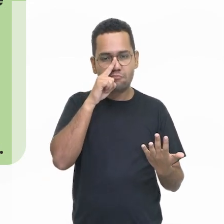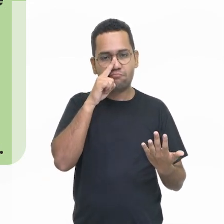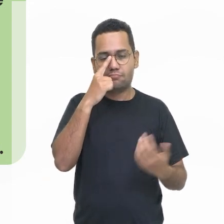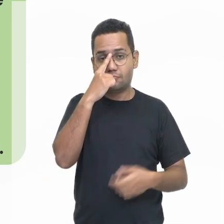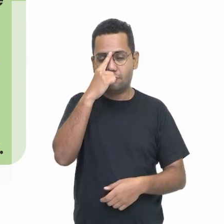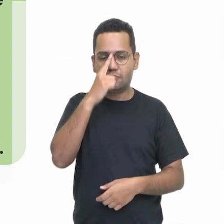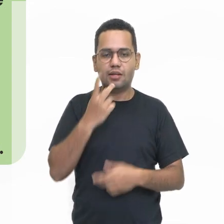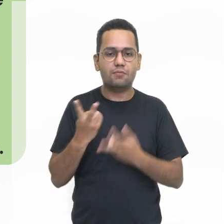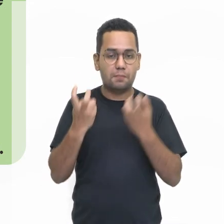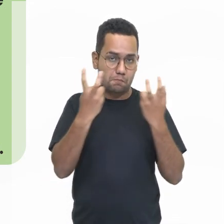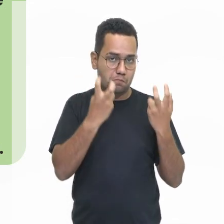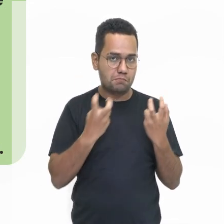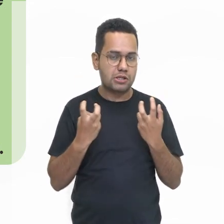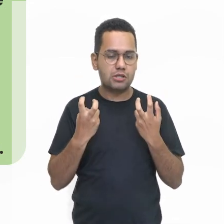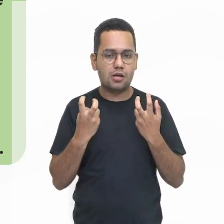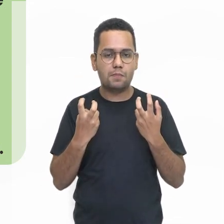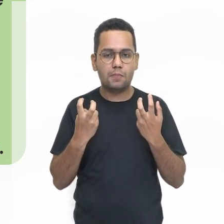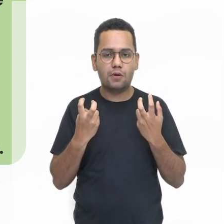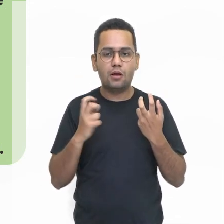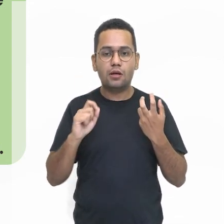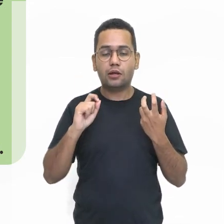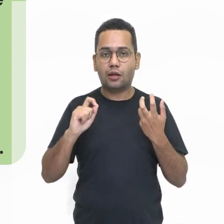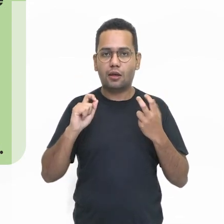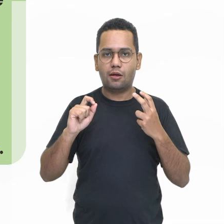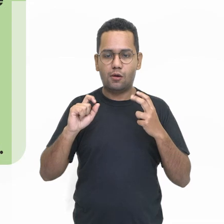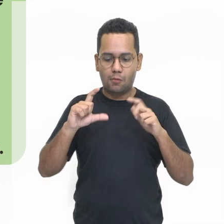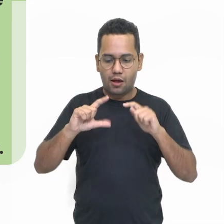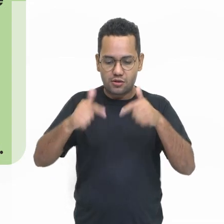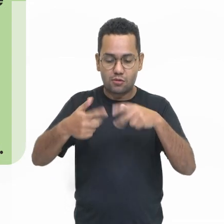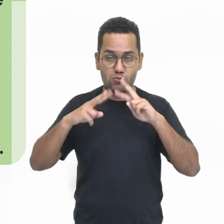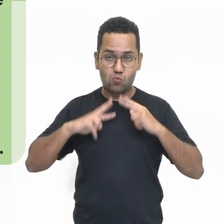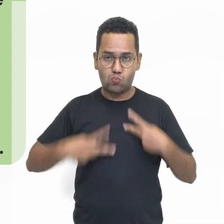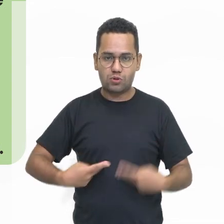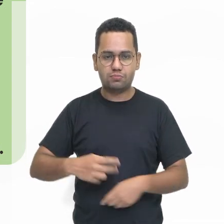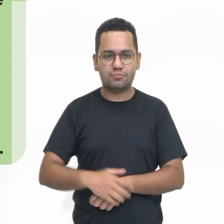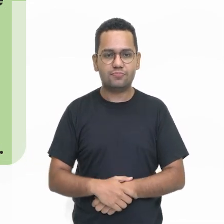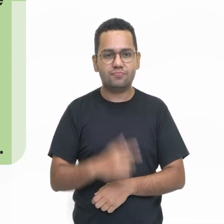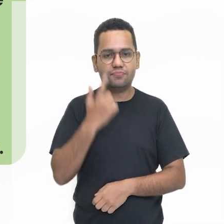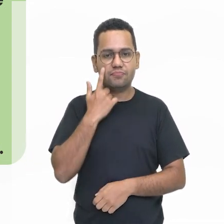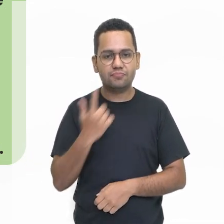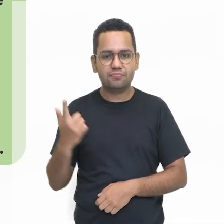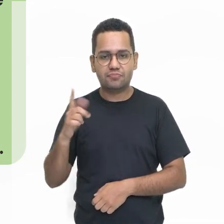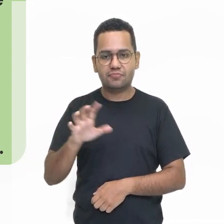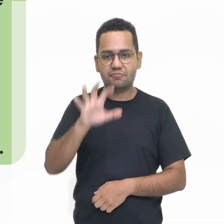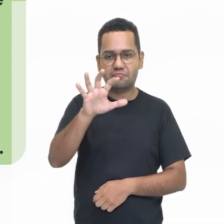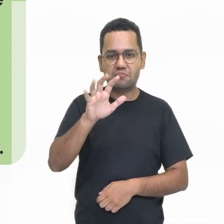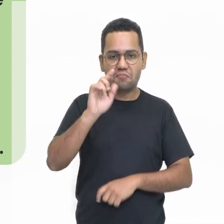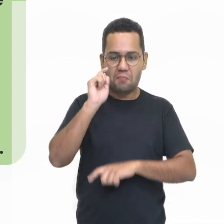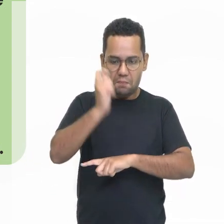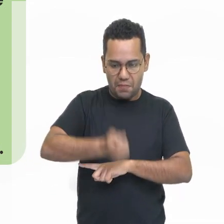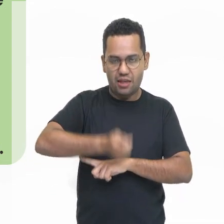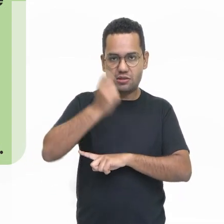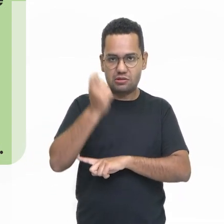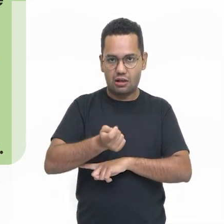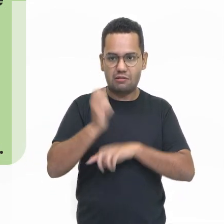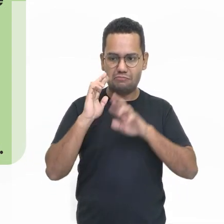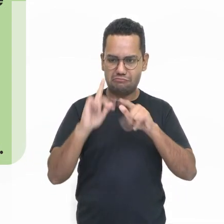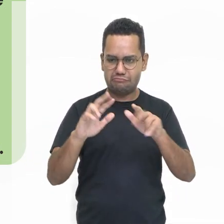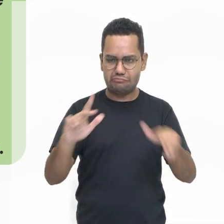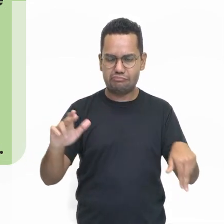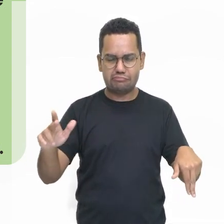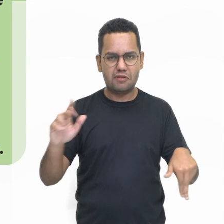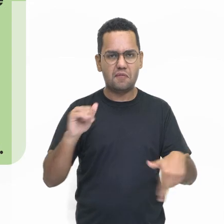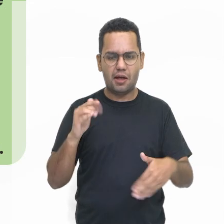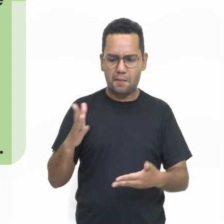vocês identifiquem aí a ação antrópica. Nós temos aí a sobrepesca, né, que é a exploração excessiva de